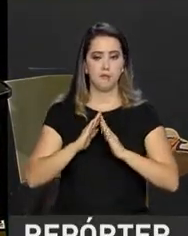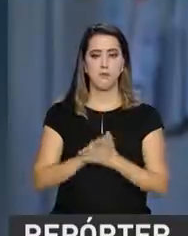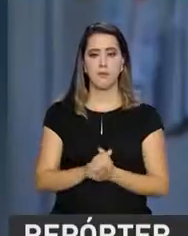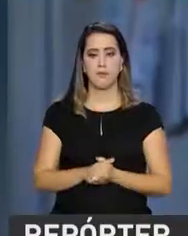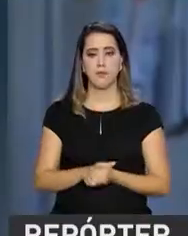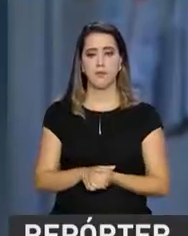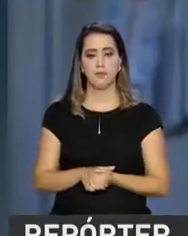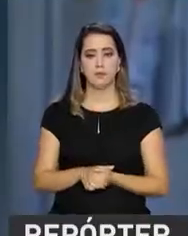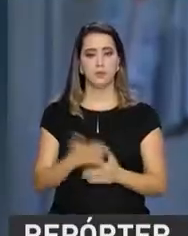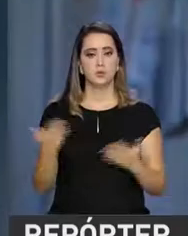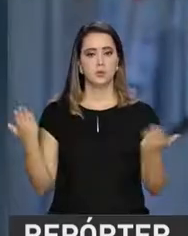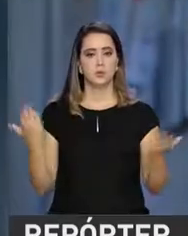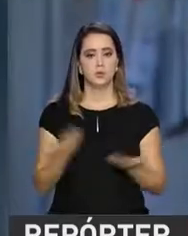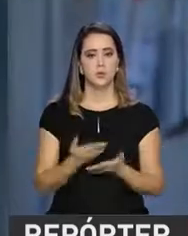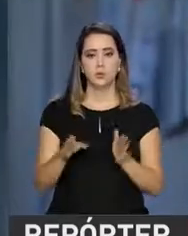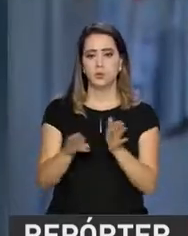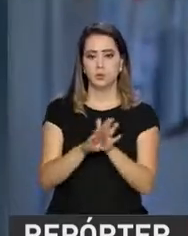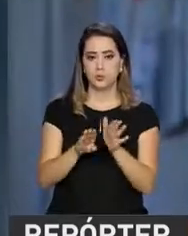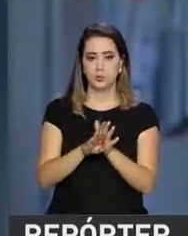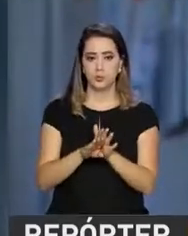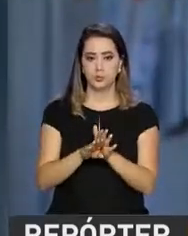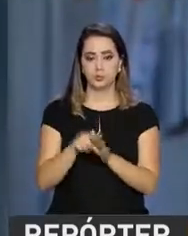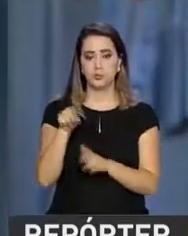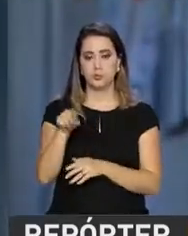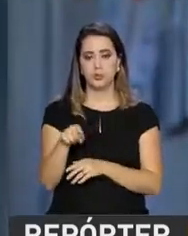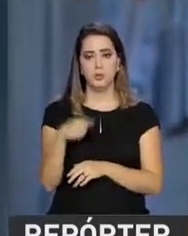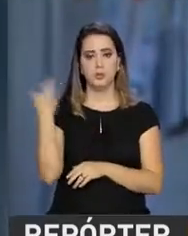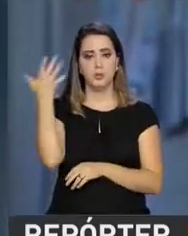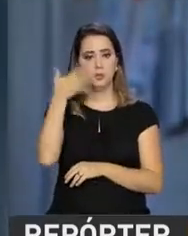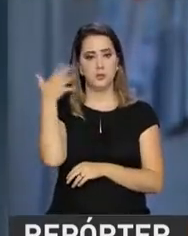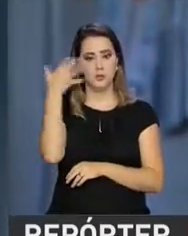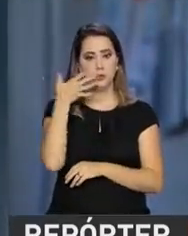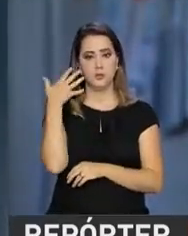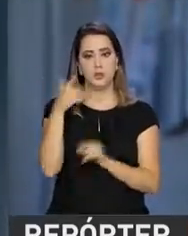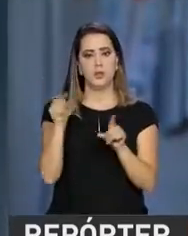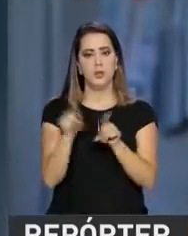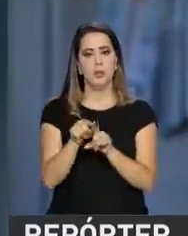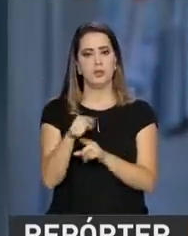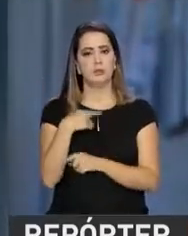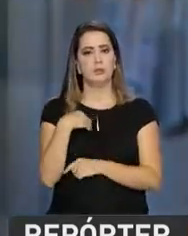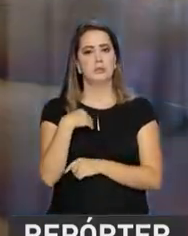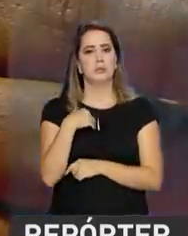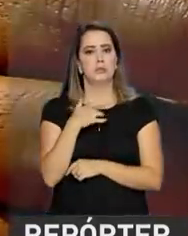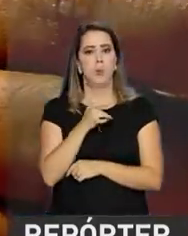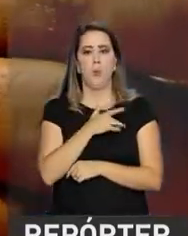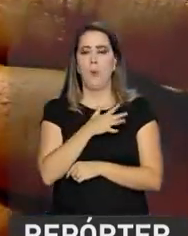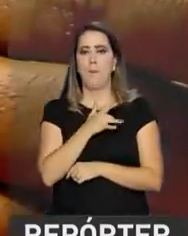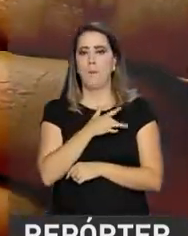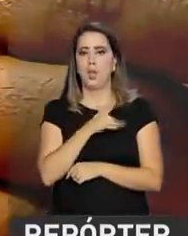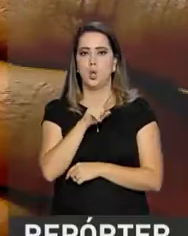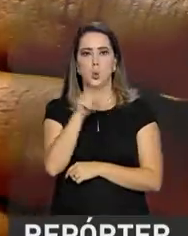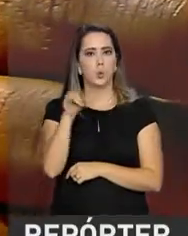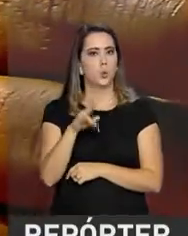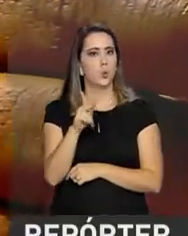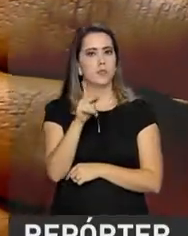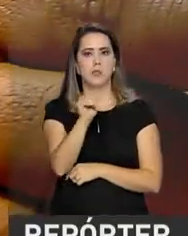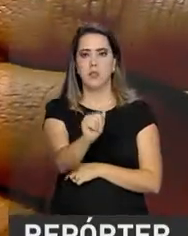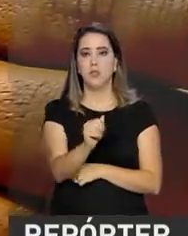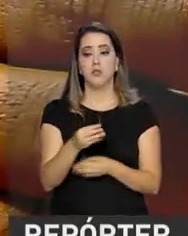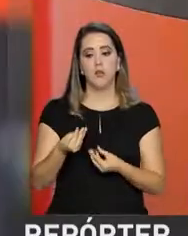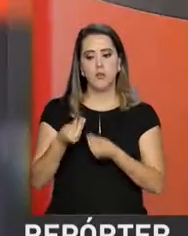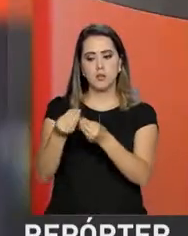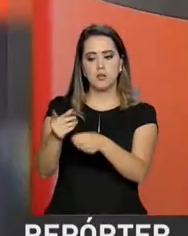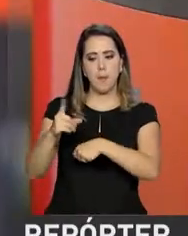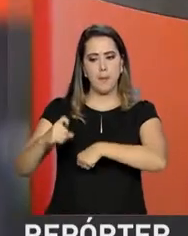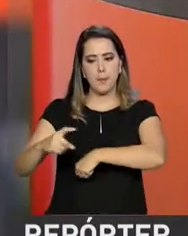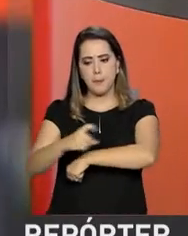ainda hoje elas chegam na unidade para essas palestras e para as consultas com inquietude da zica então fato de você entregar o repelente